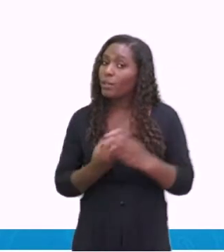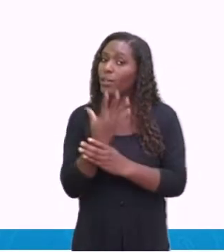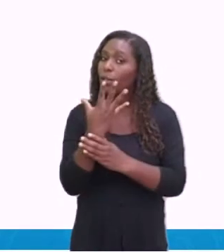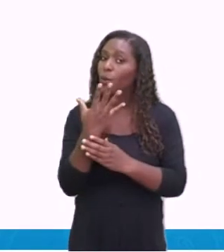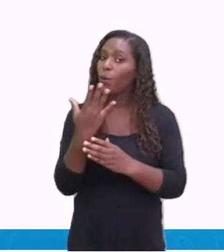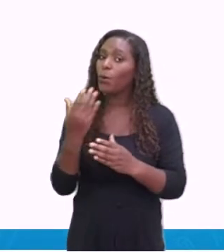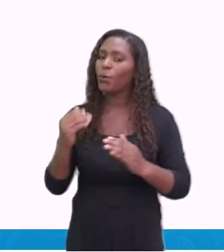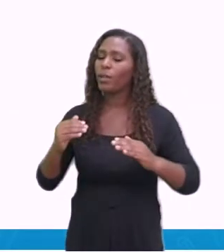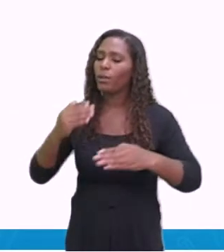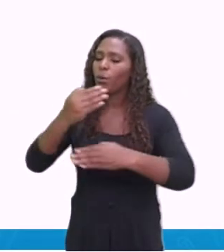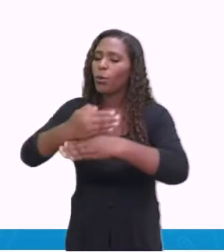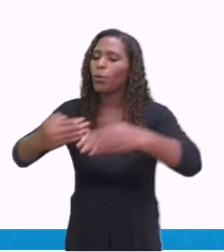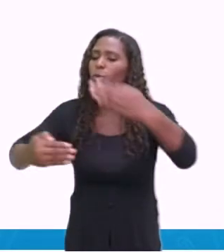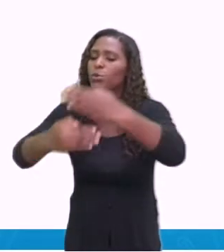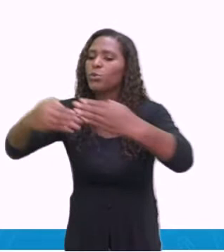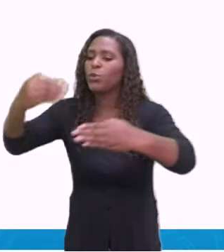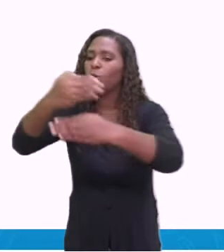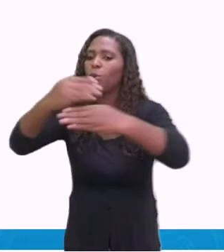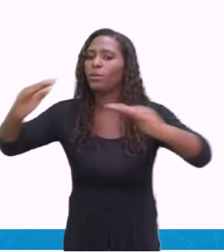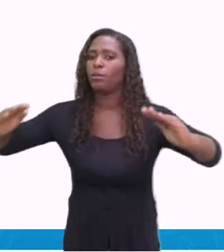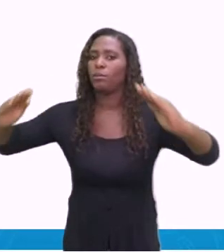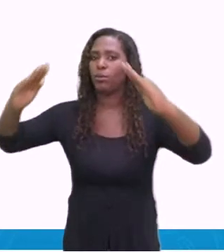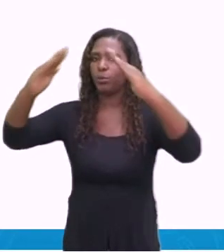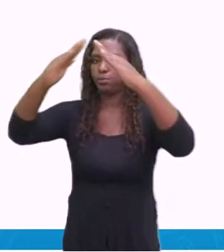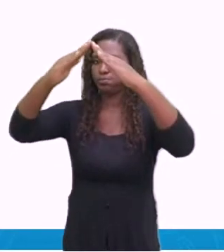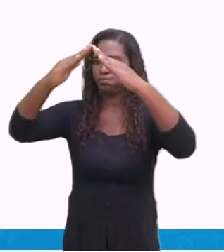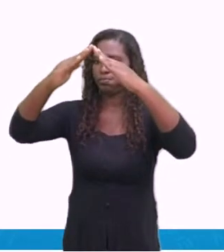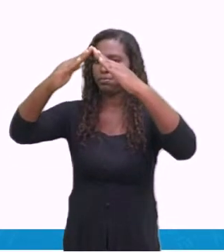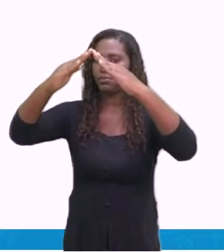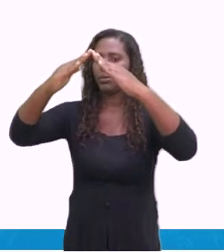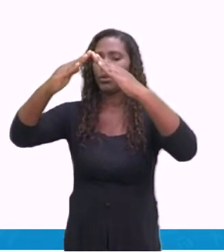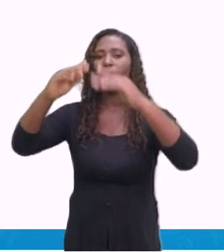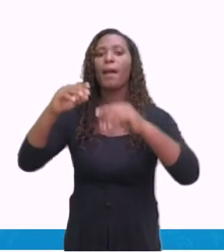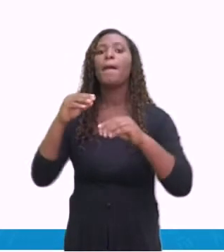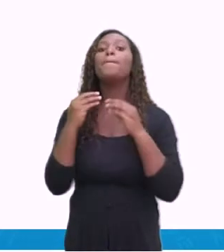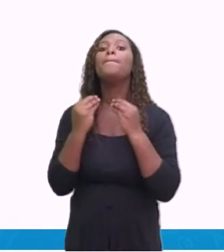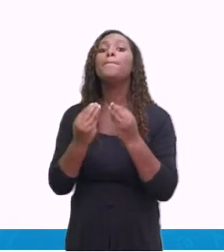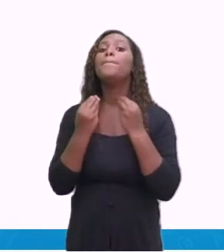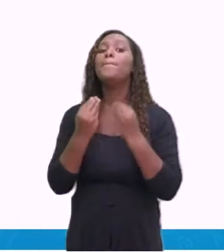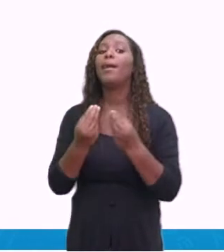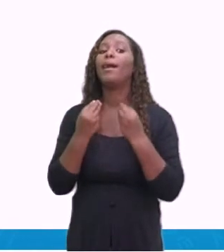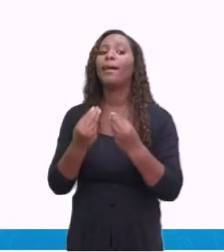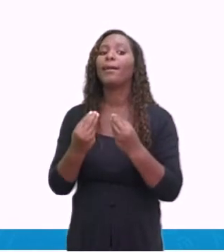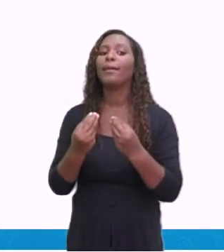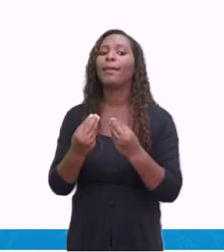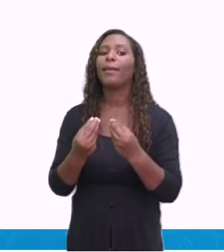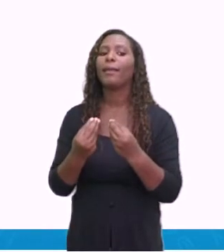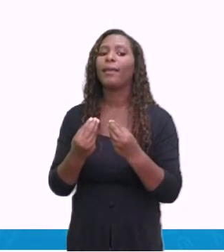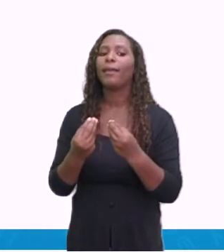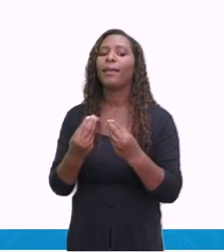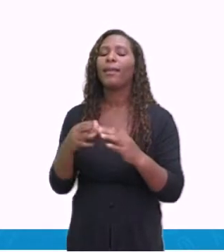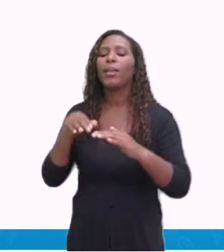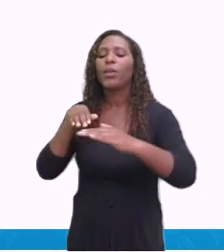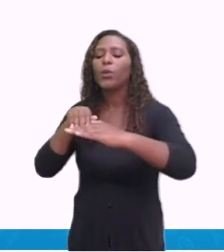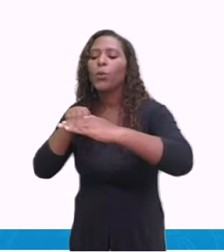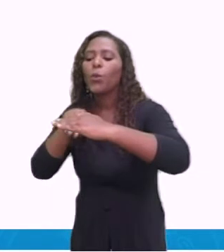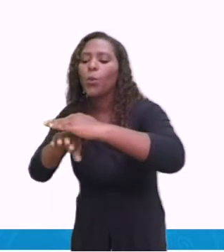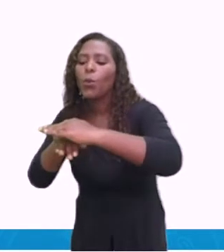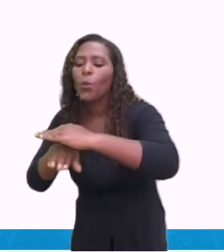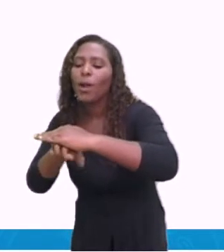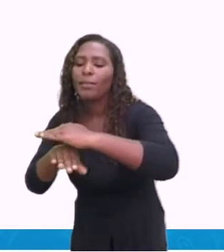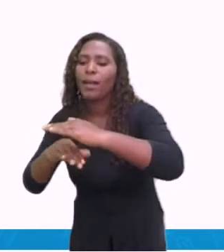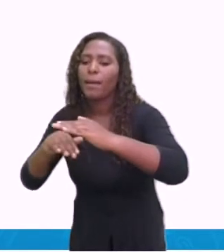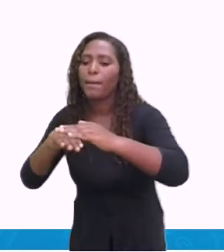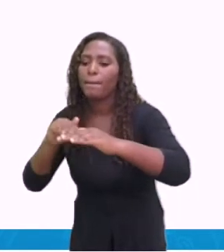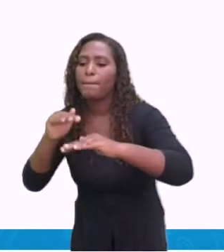instalados em zonas costeiras. Funcionavam simultaneamente como mercado, armazéns e ponto